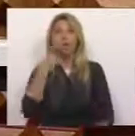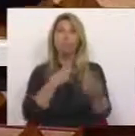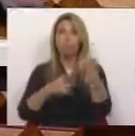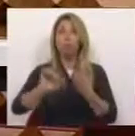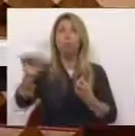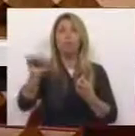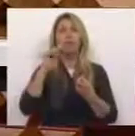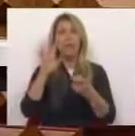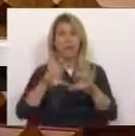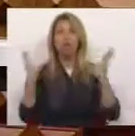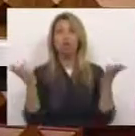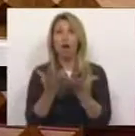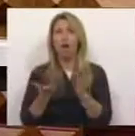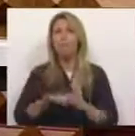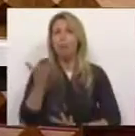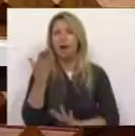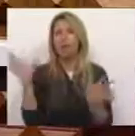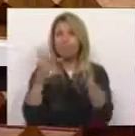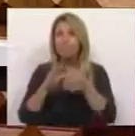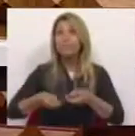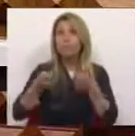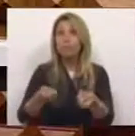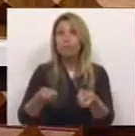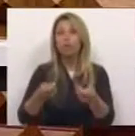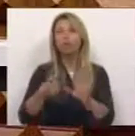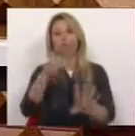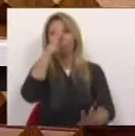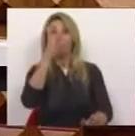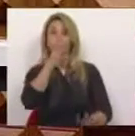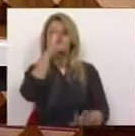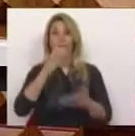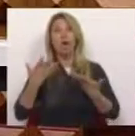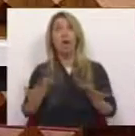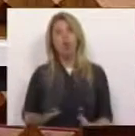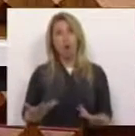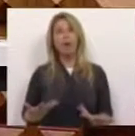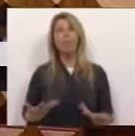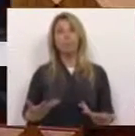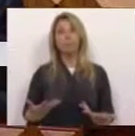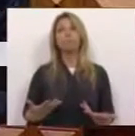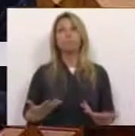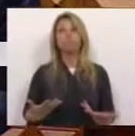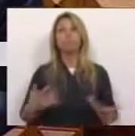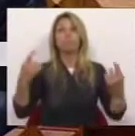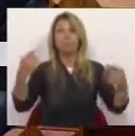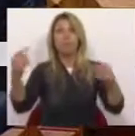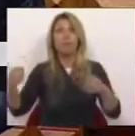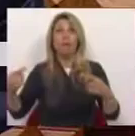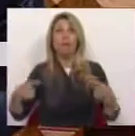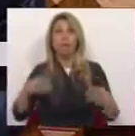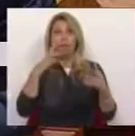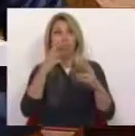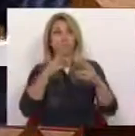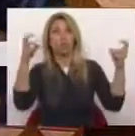âmbito mais geral e tem a ver com o investimento. Como sabe, este Governo apanhou muitas instalações hospitalares e